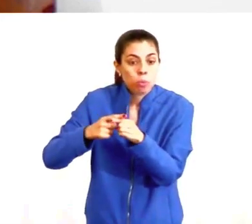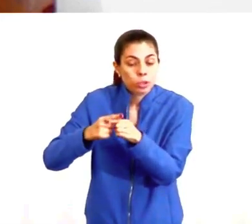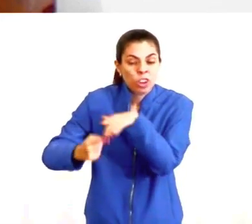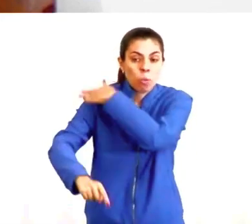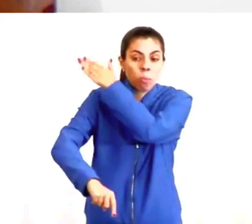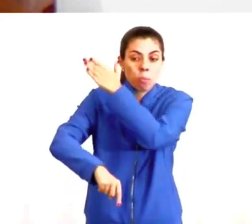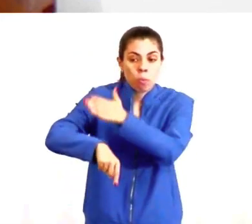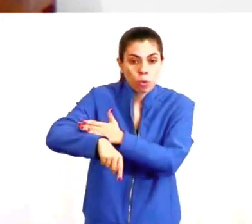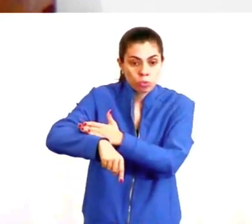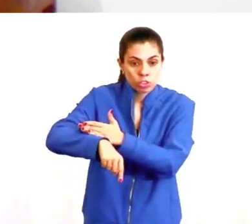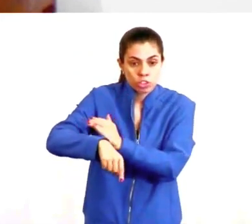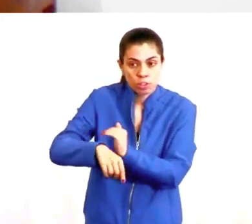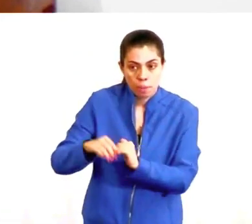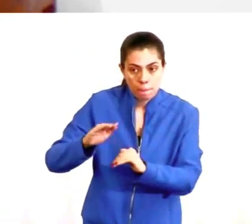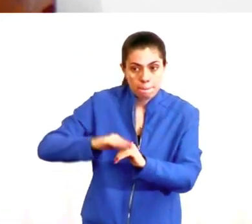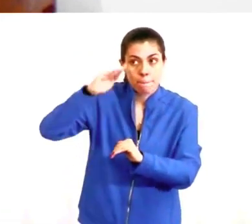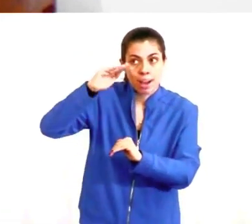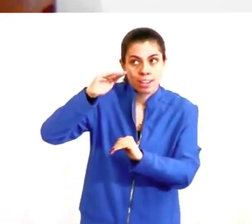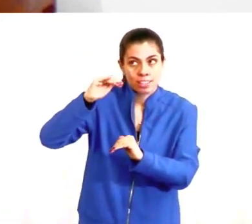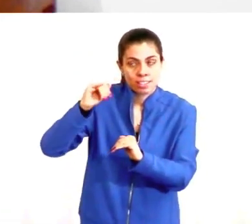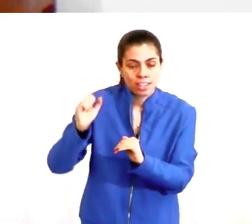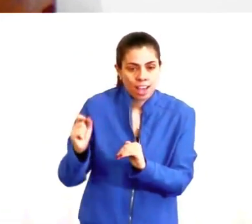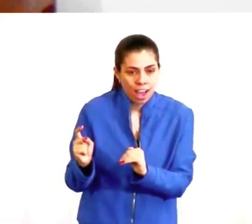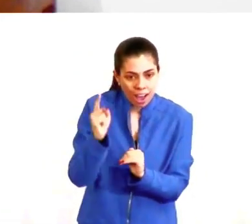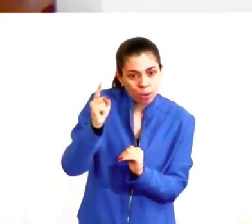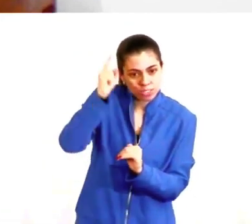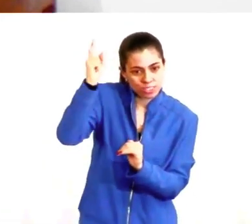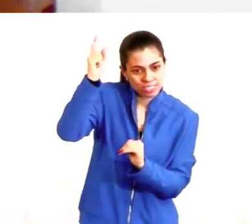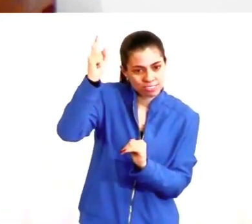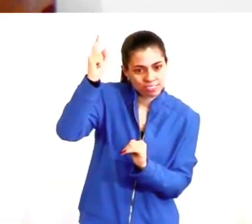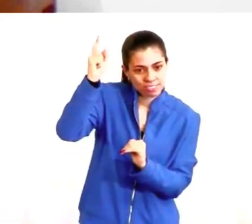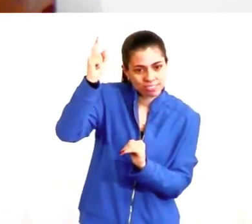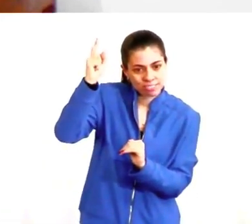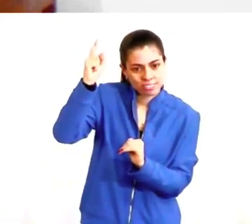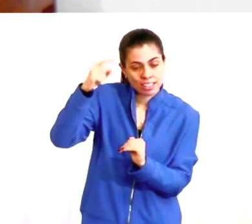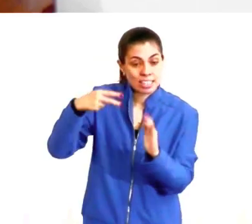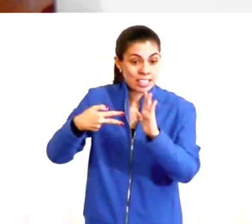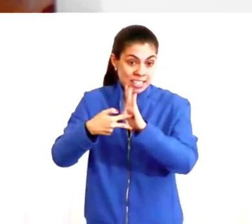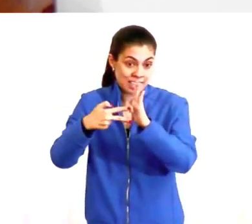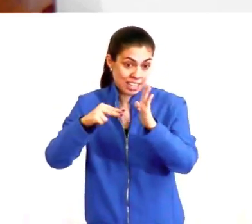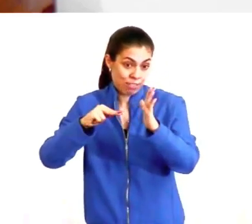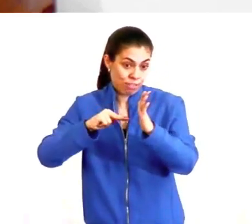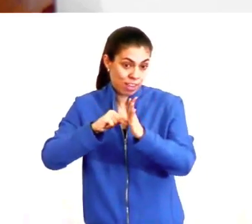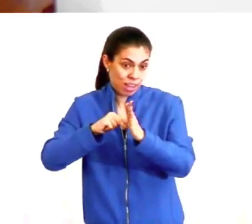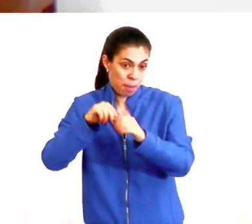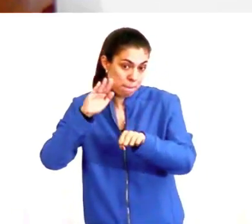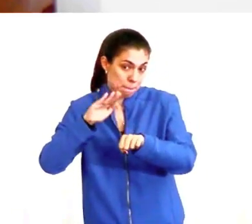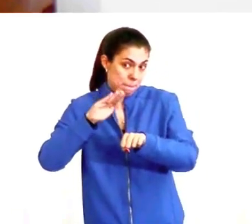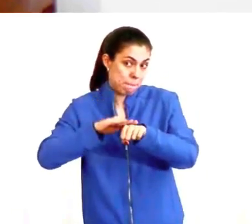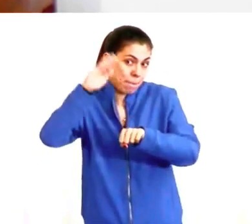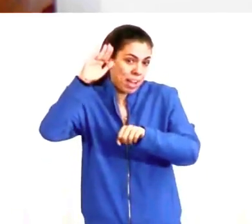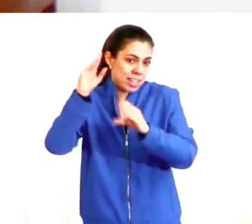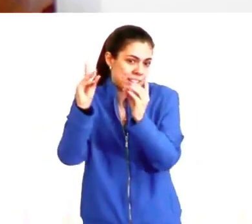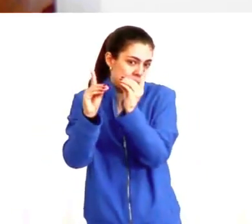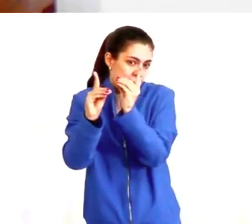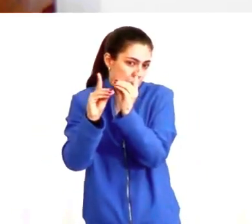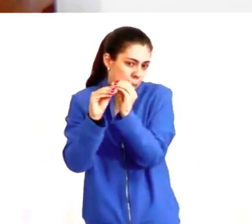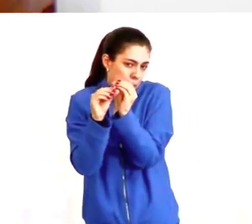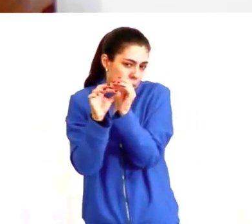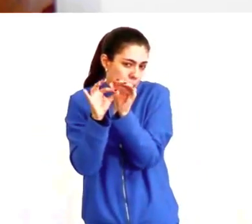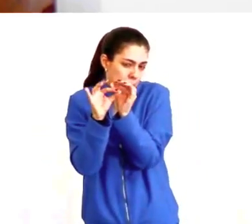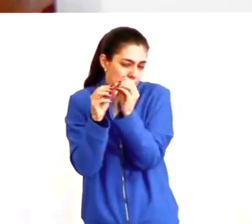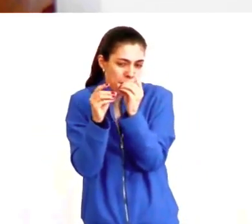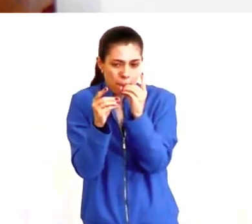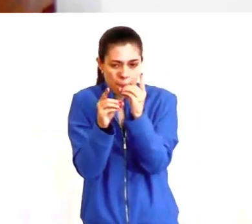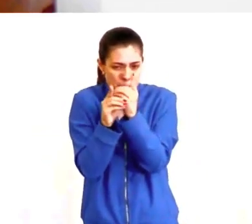duvidaram. O que mostra a dimensão da fé, o que mostra a quantidade de